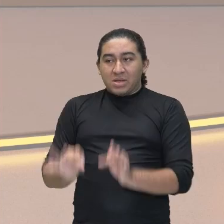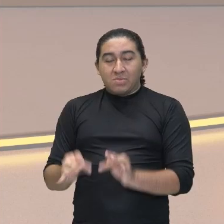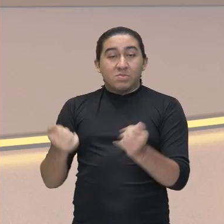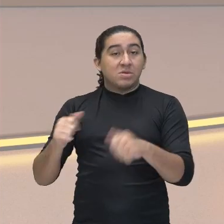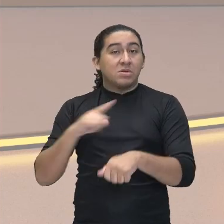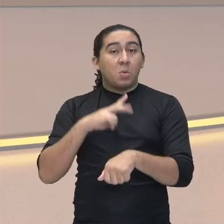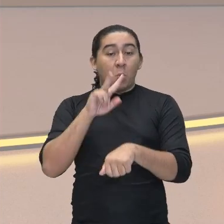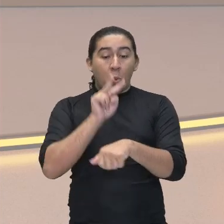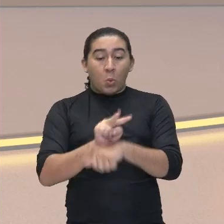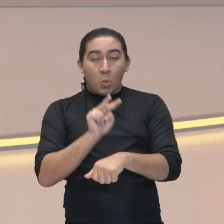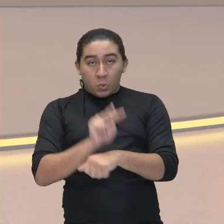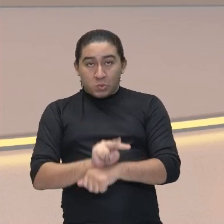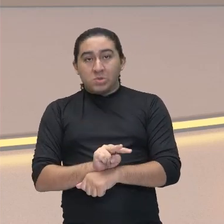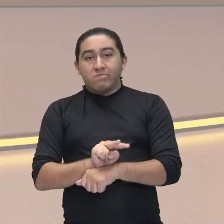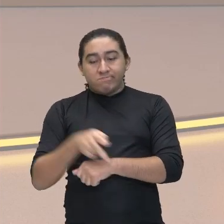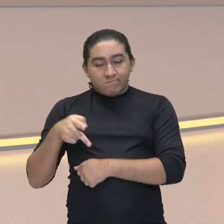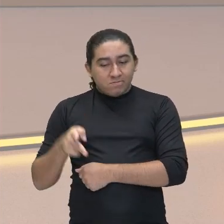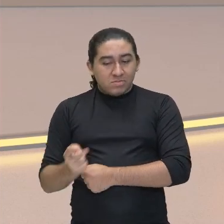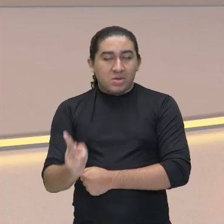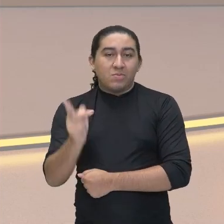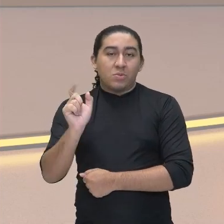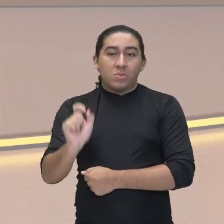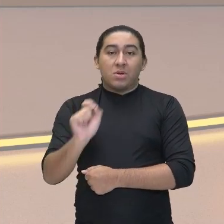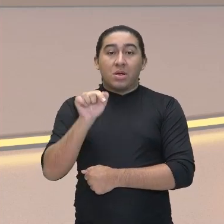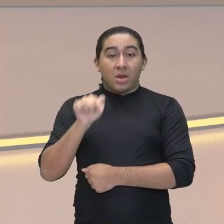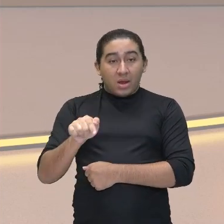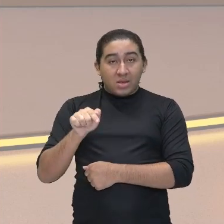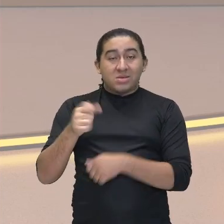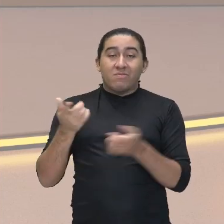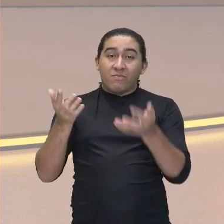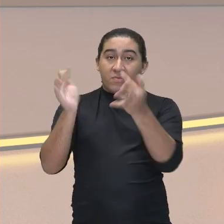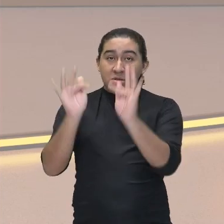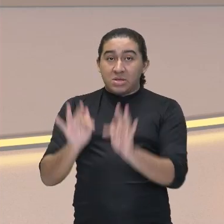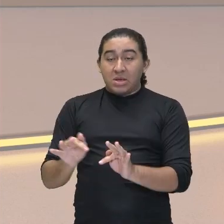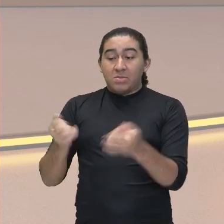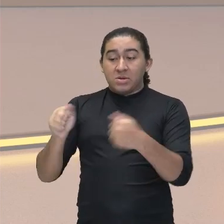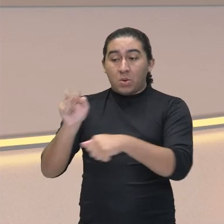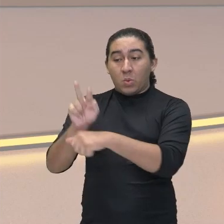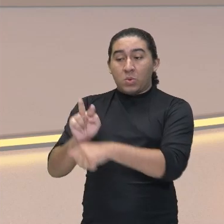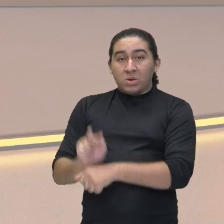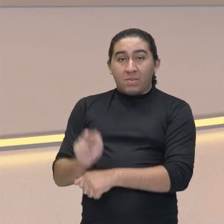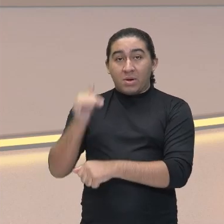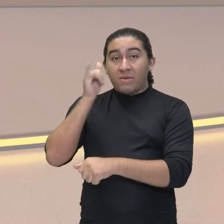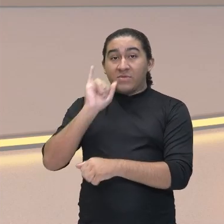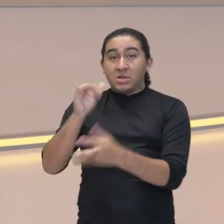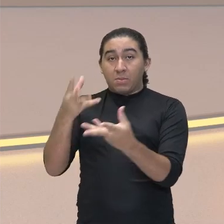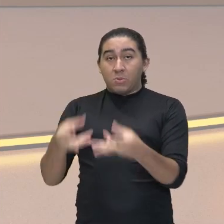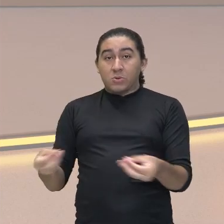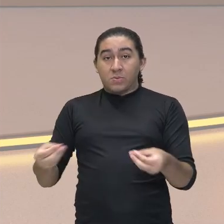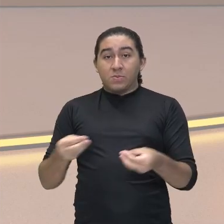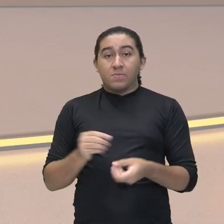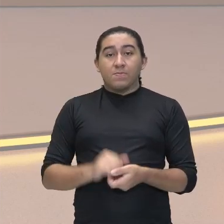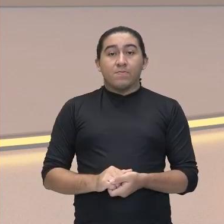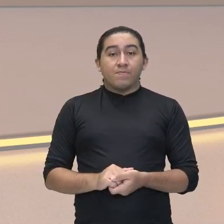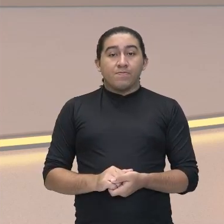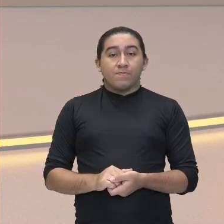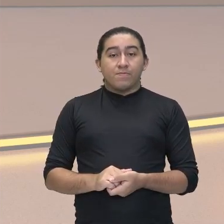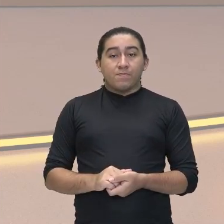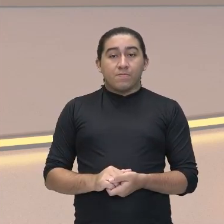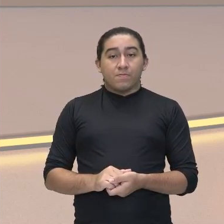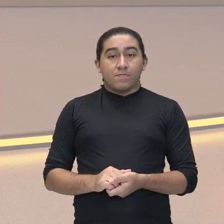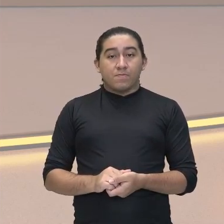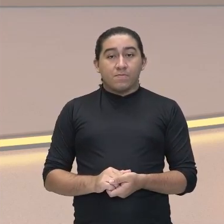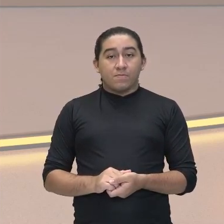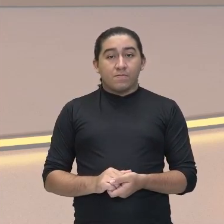cuidar, cultivar dessa felicidade para que a gente não a perca, que ela não seja perdida,